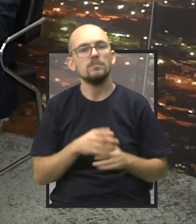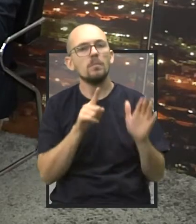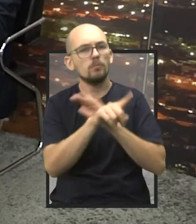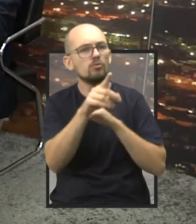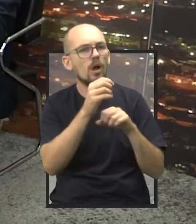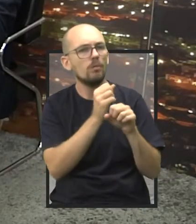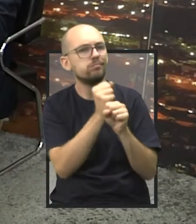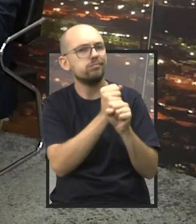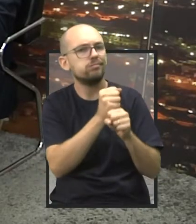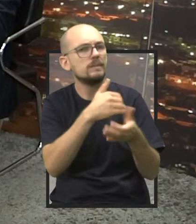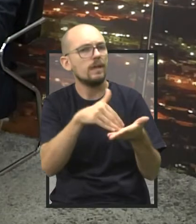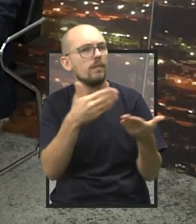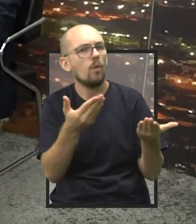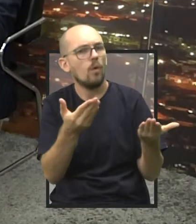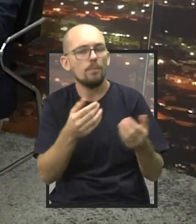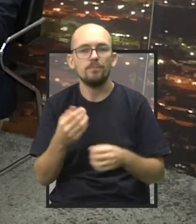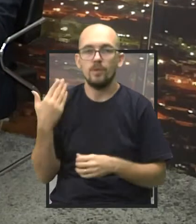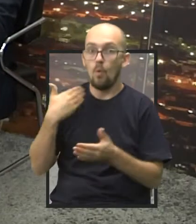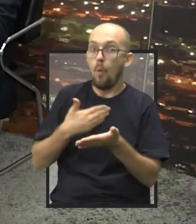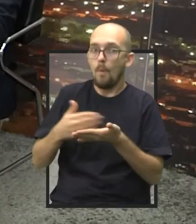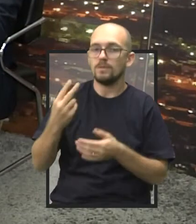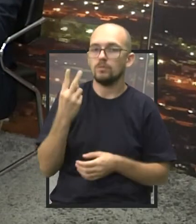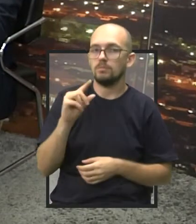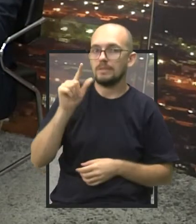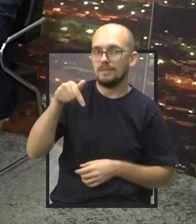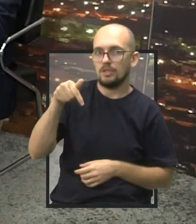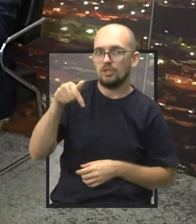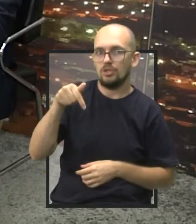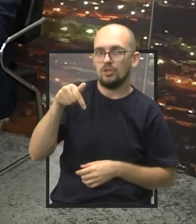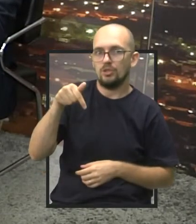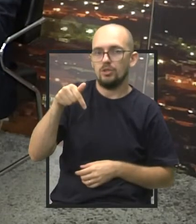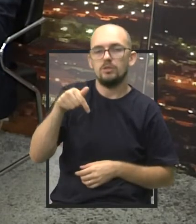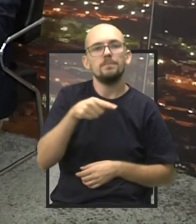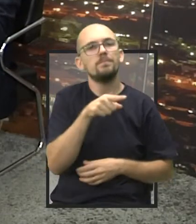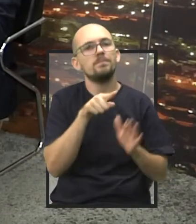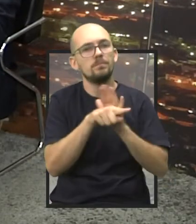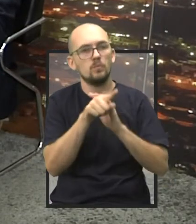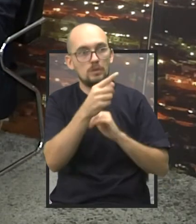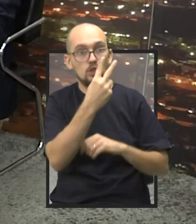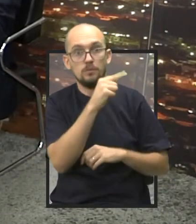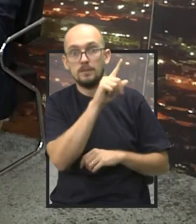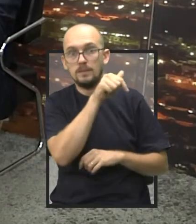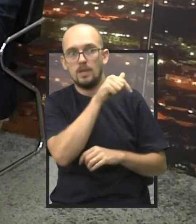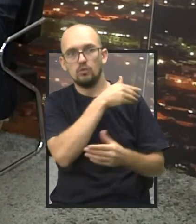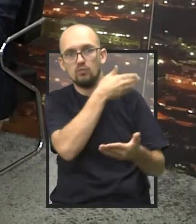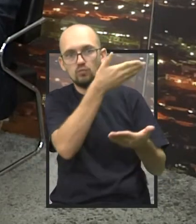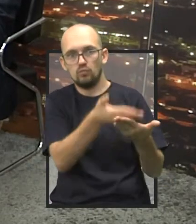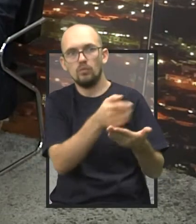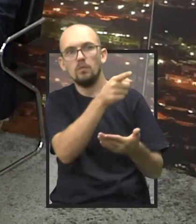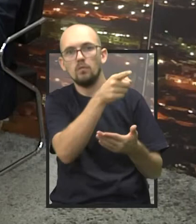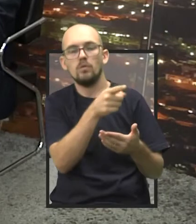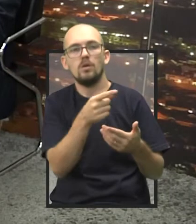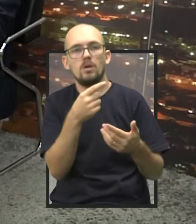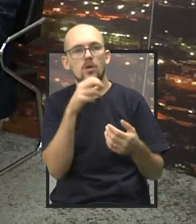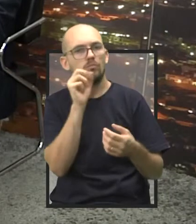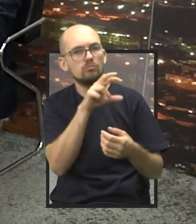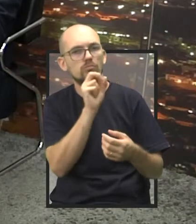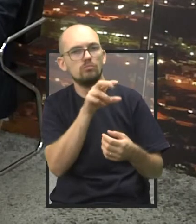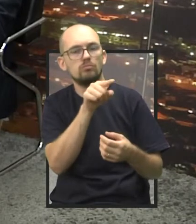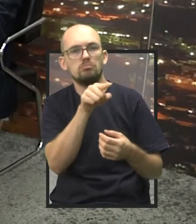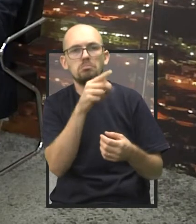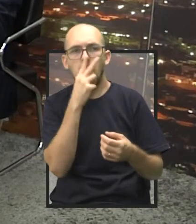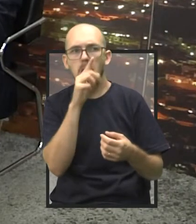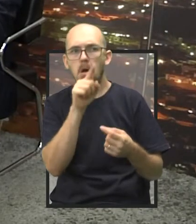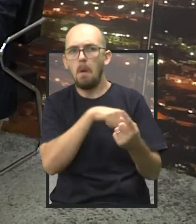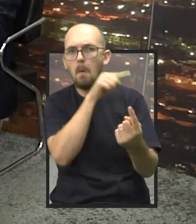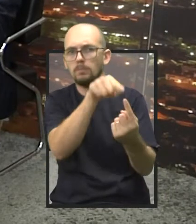quando? Desde 2017. E desde 2017, a sua meta, por algumas entrevistas que eu vi, para até o ano que